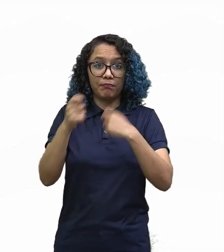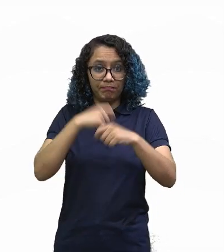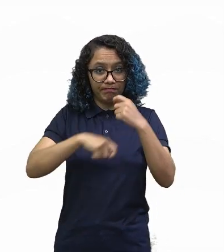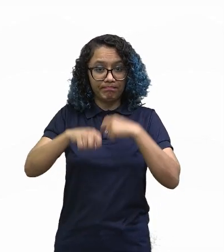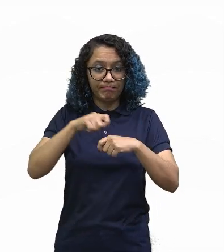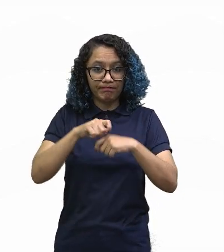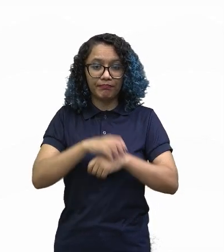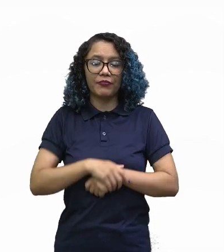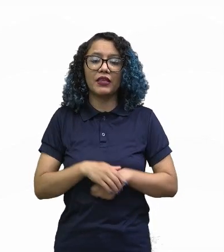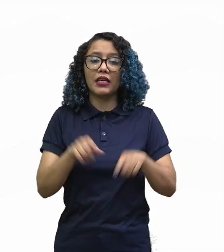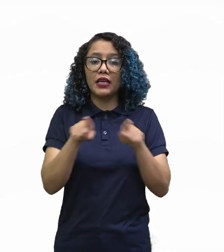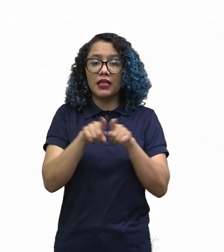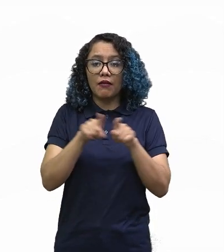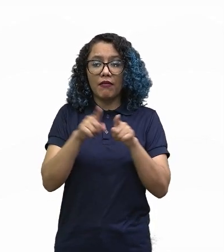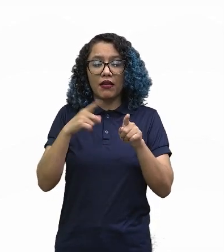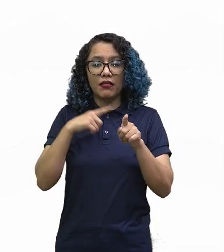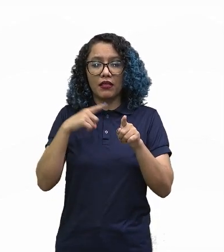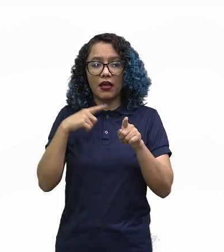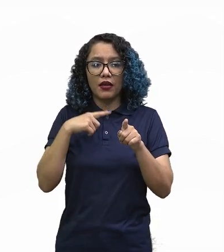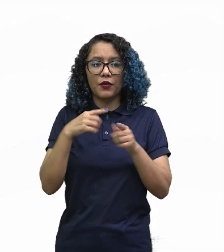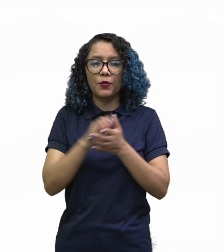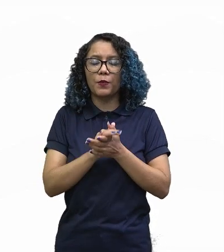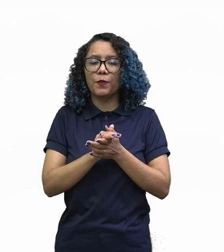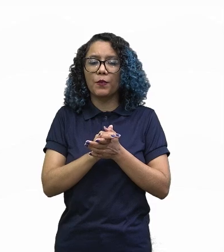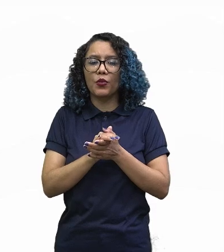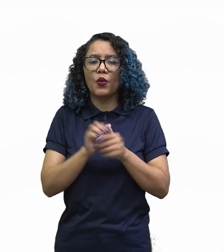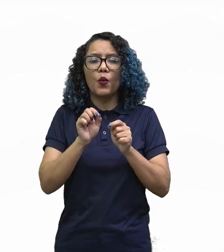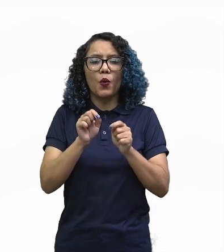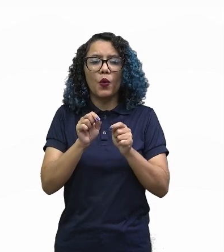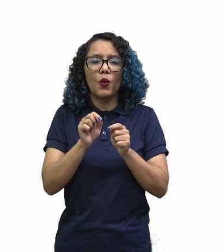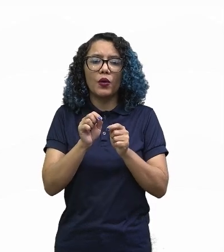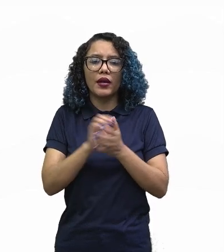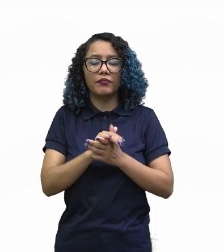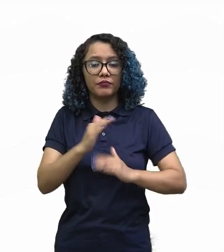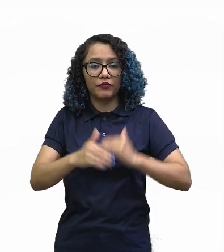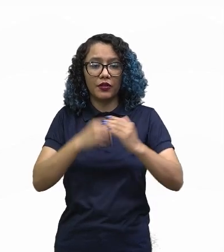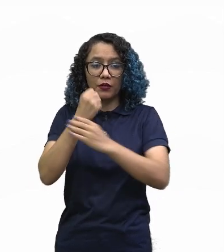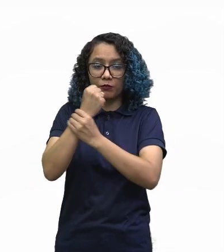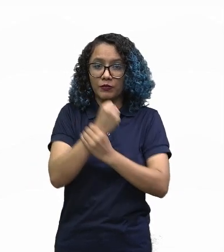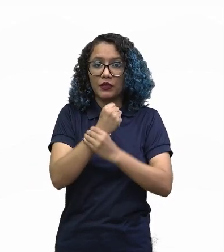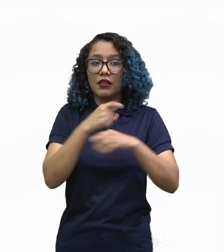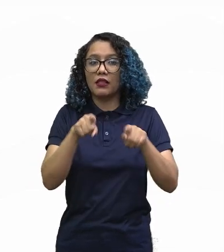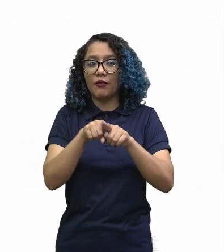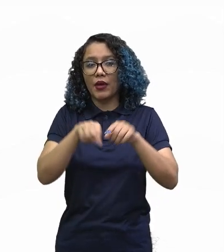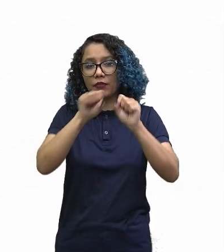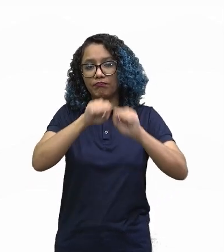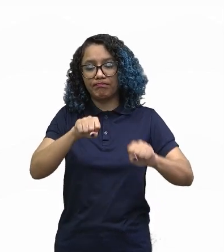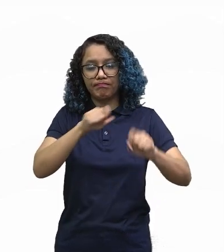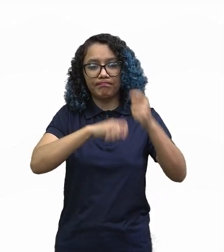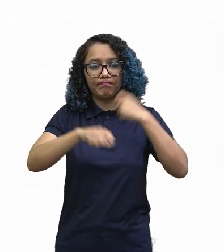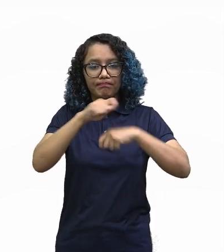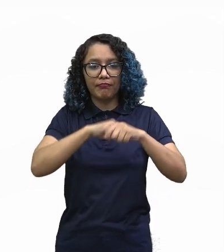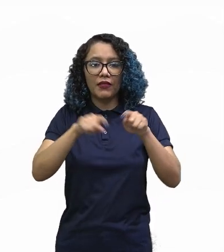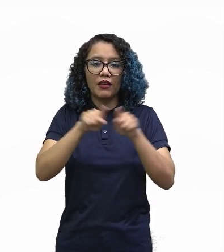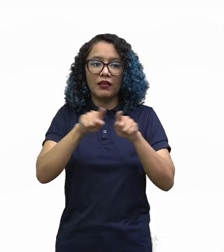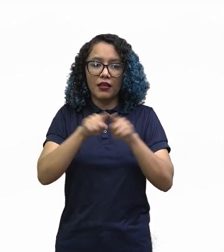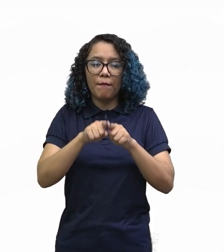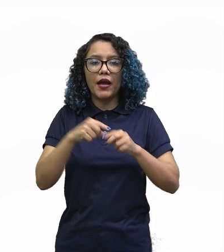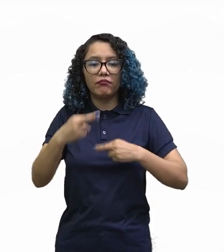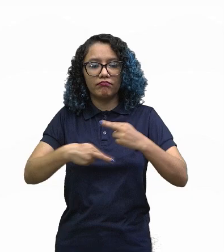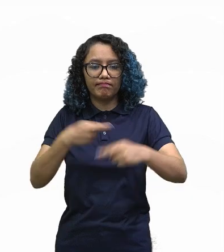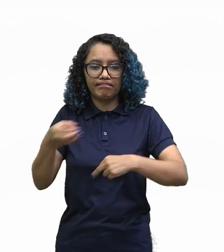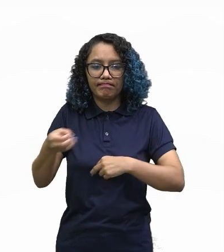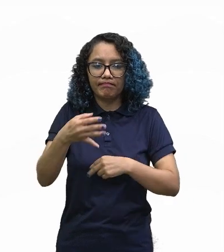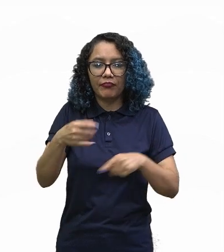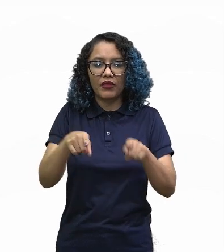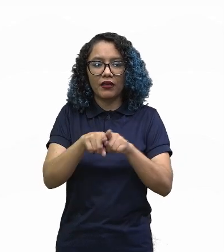E ele inclui o desenvolvimento do absolutismo e do mercantilismo, o florescimento do renascimento e